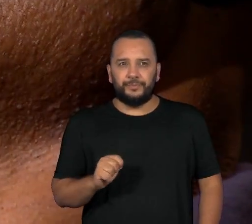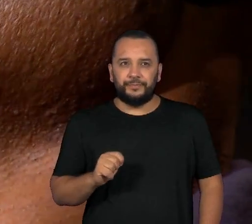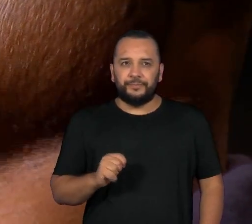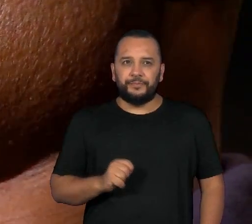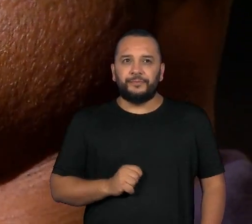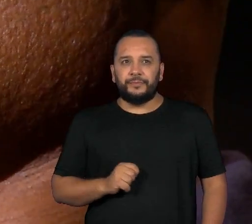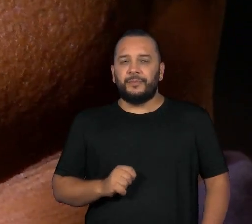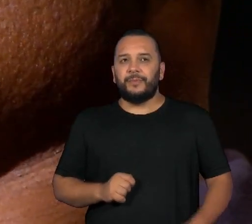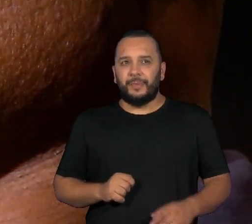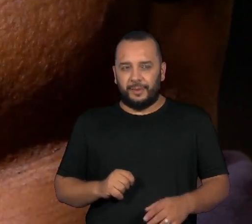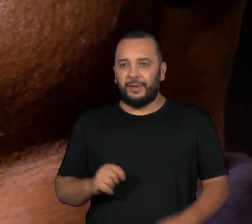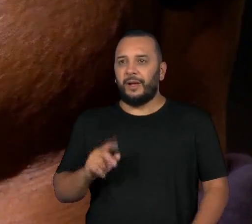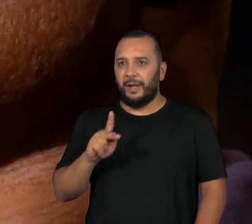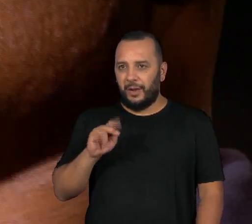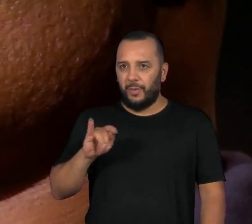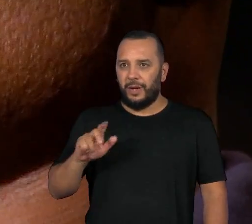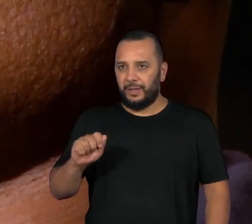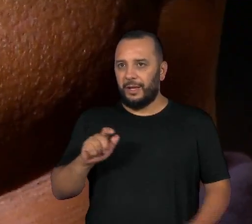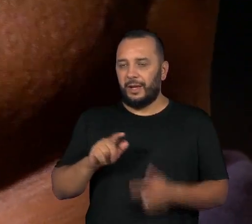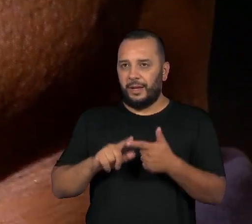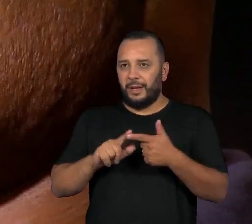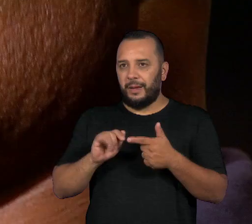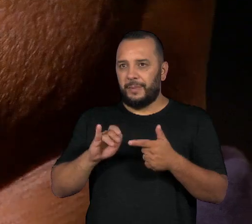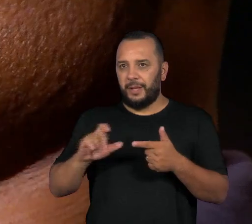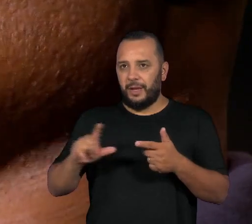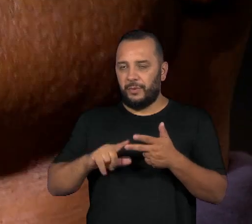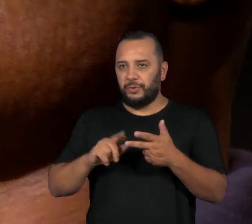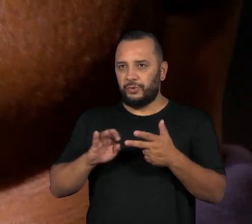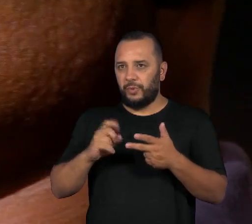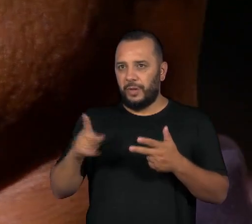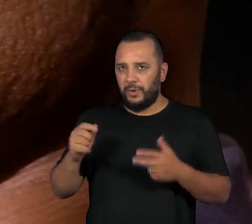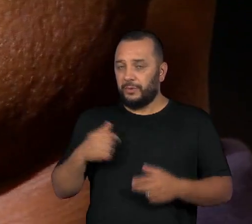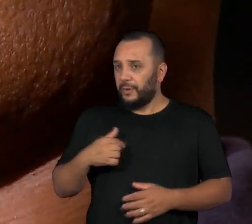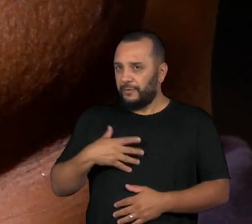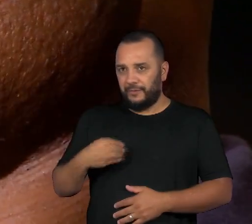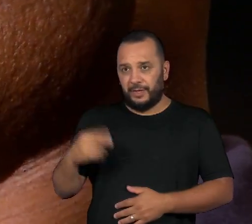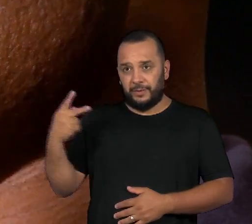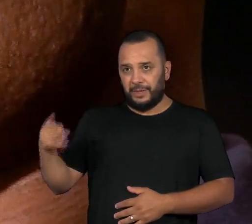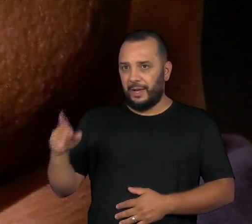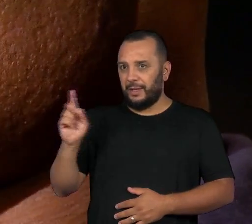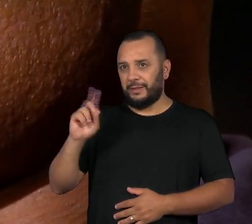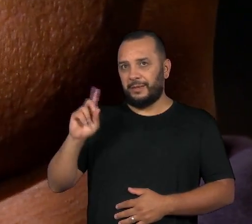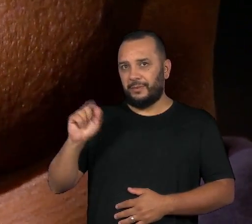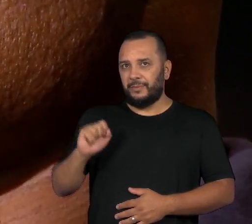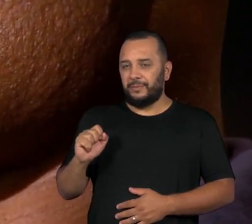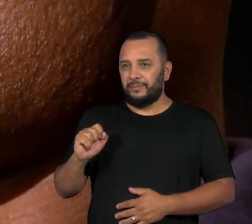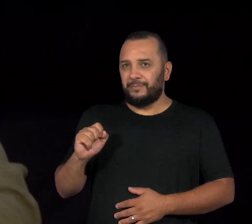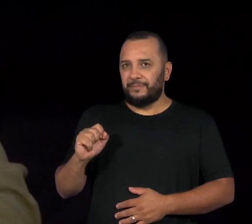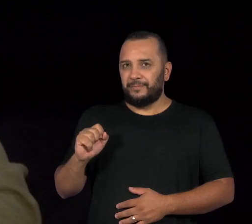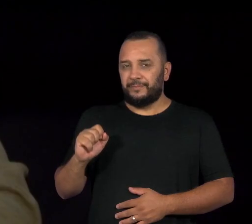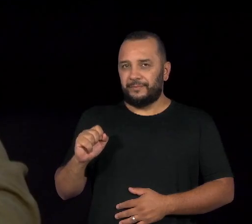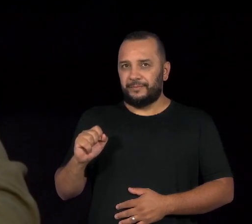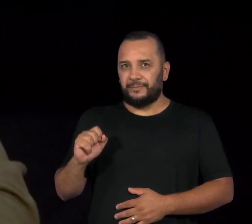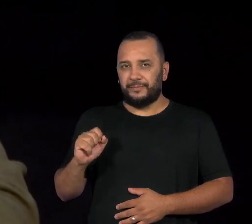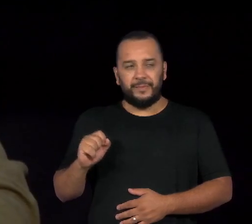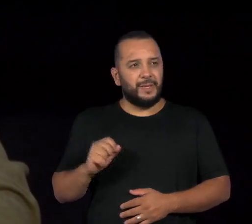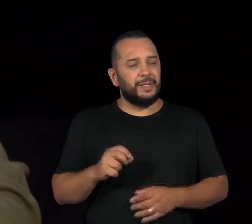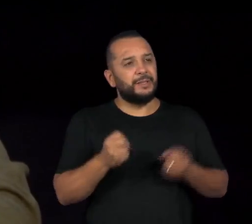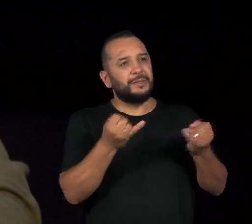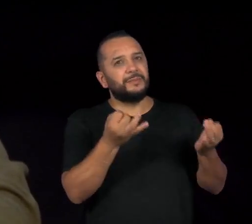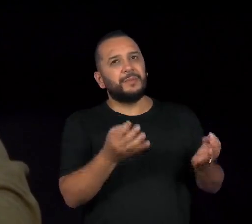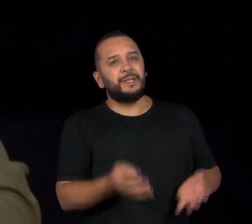Cauana, Gabriel e João não são da Daiane, não são filhos da Daiane. E me fala um pouco